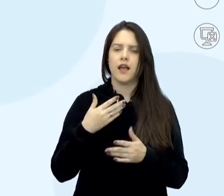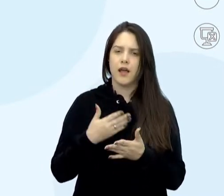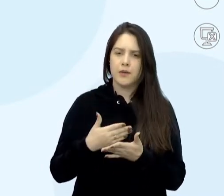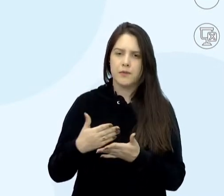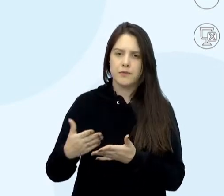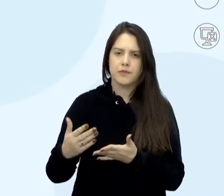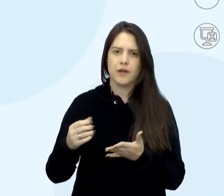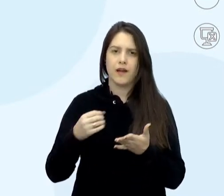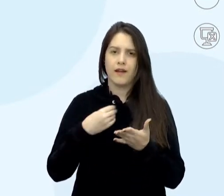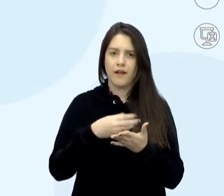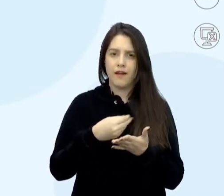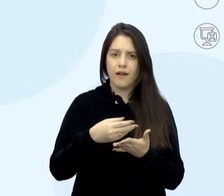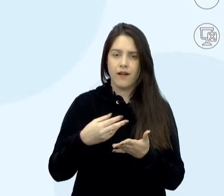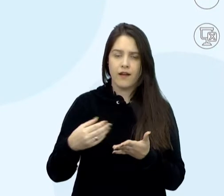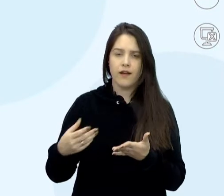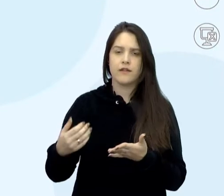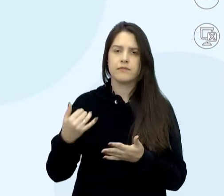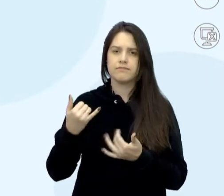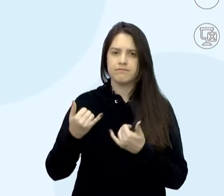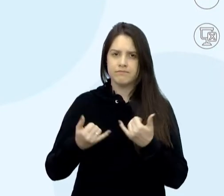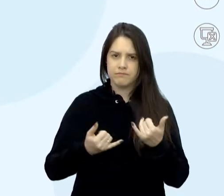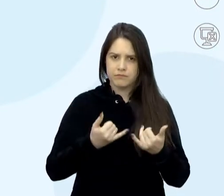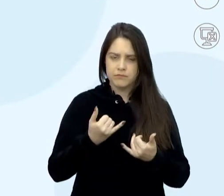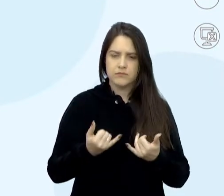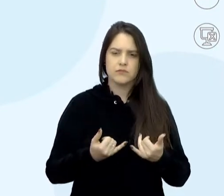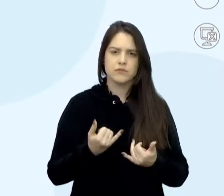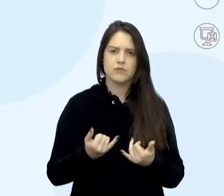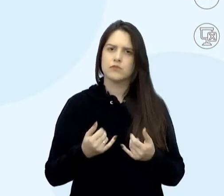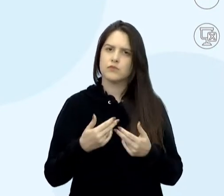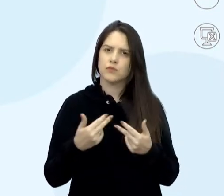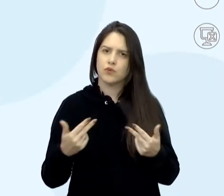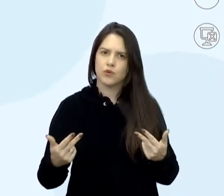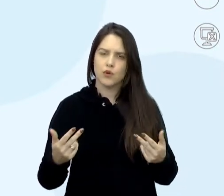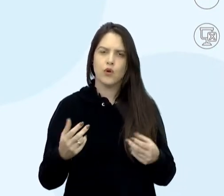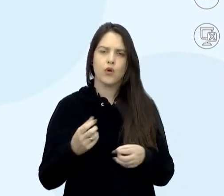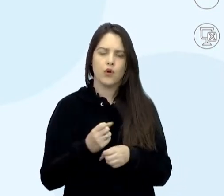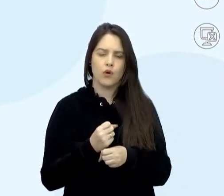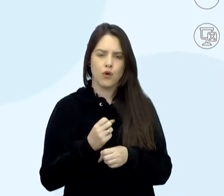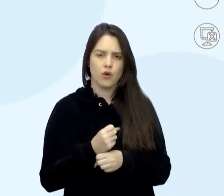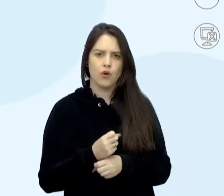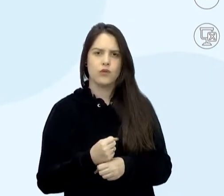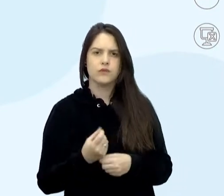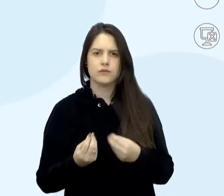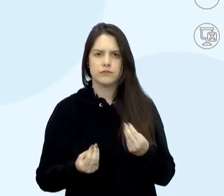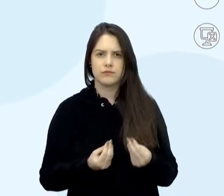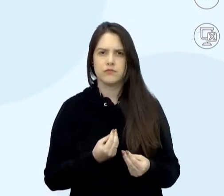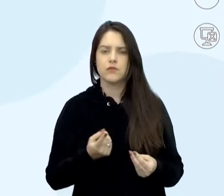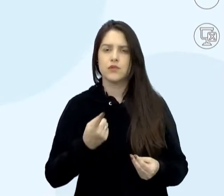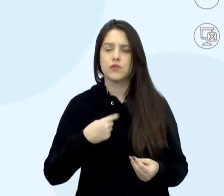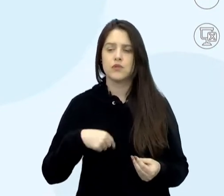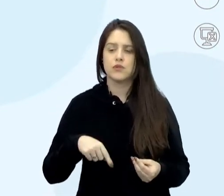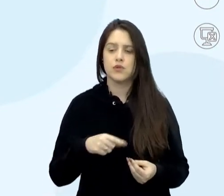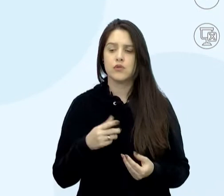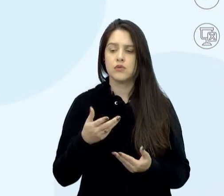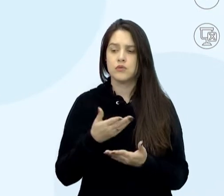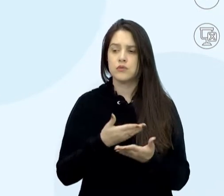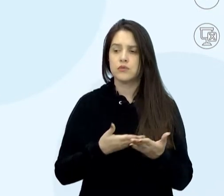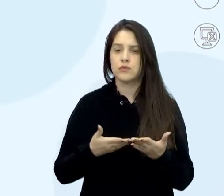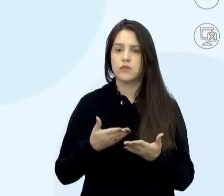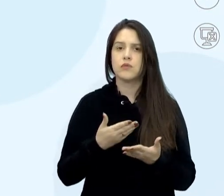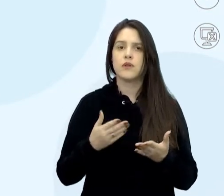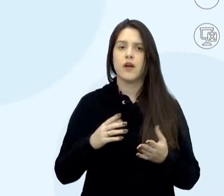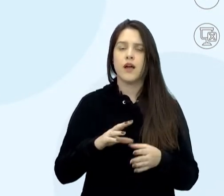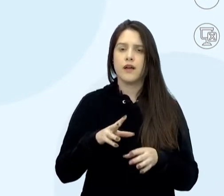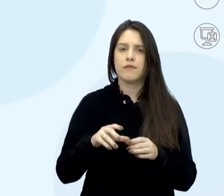no decorrer da nossa vida, né? Como que seria essas contas a pagar e contas a receber numa trilha aí. Esse jogo aí foi